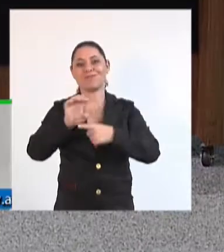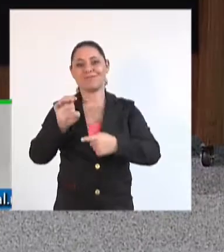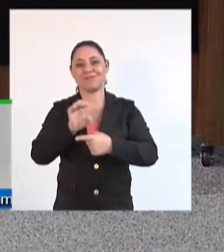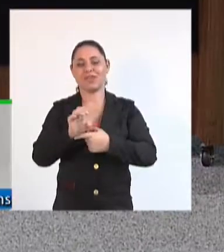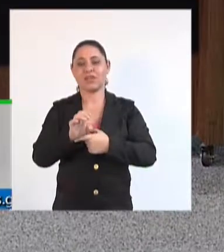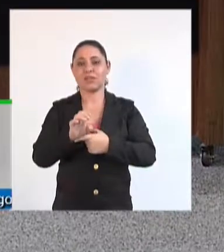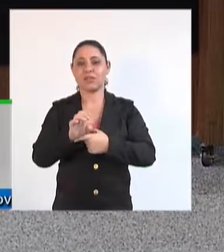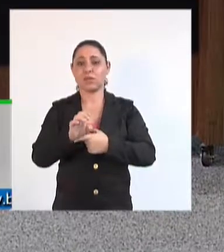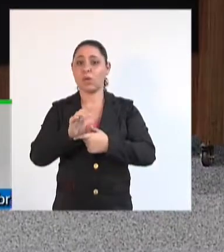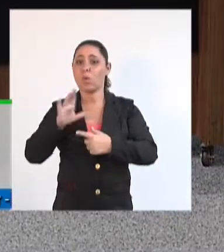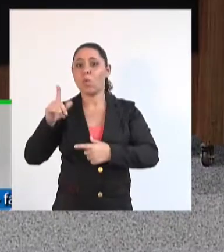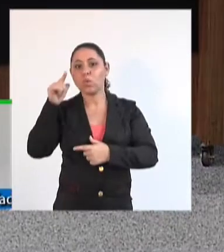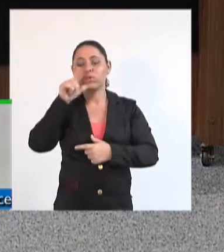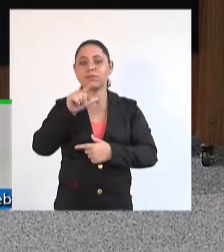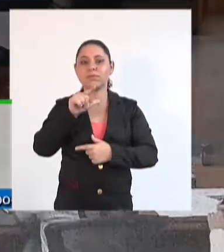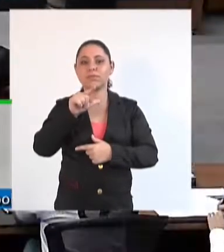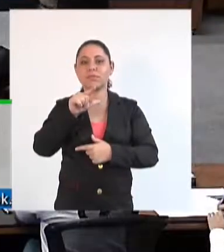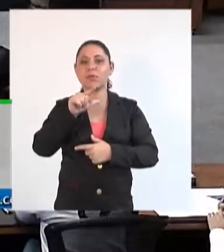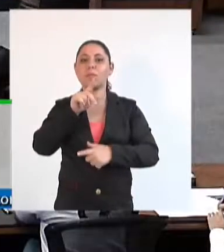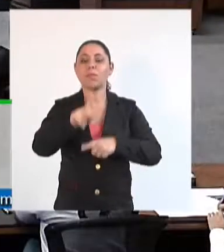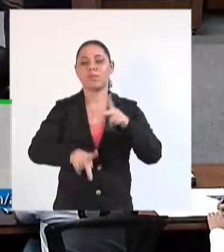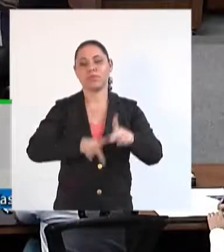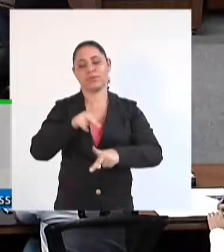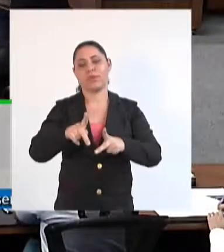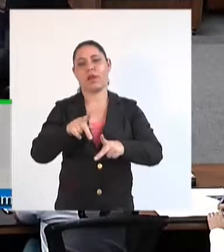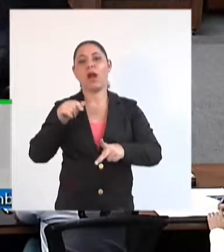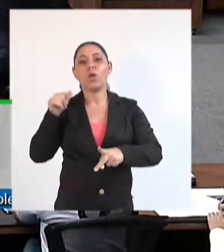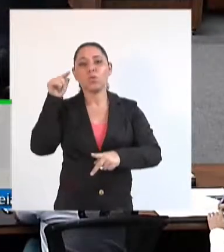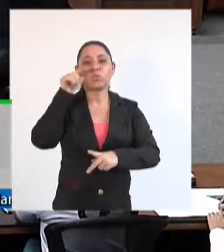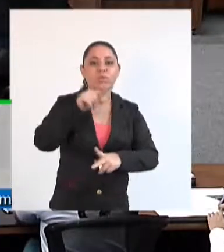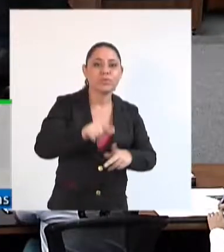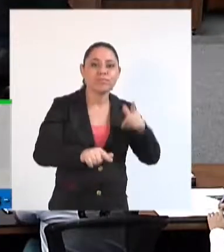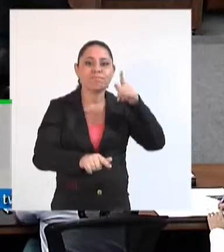essa população. Então, são conquistas.